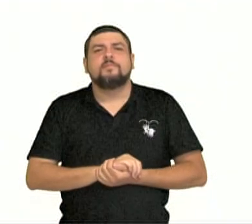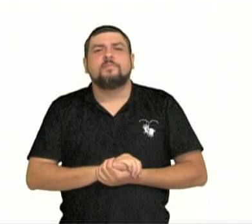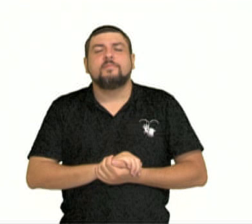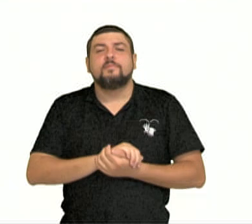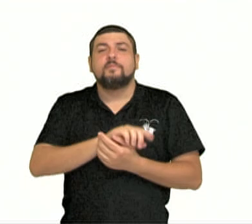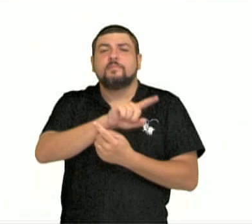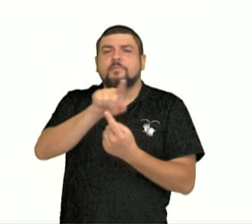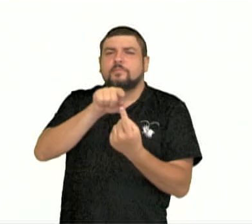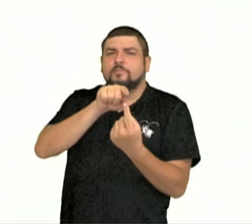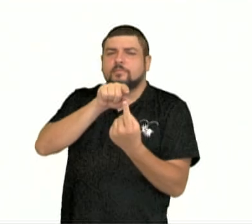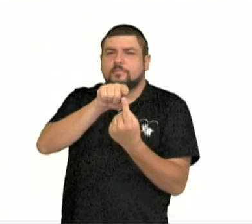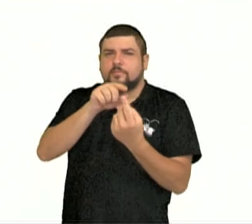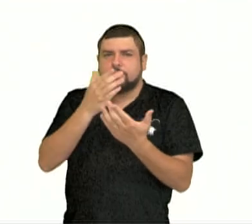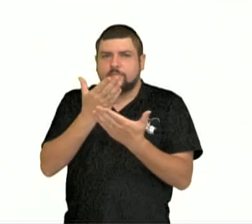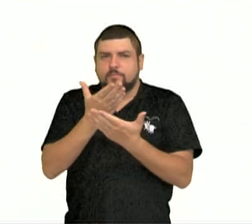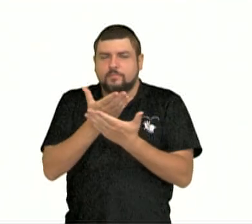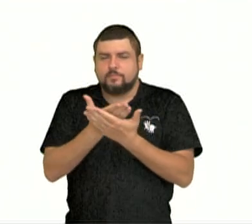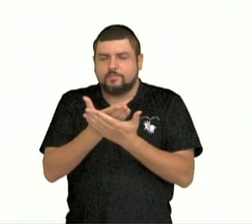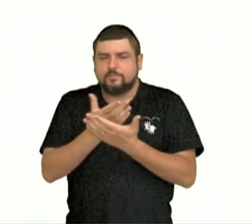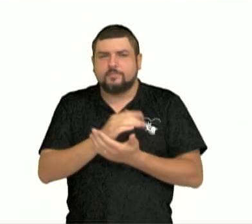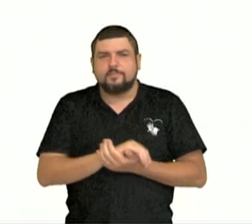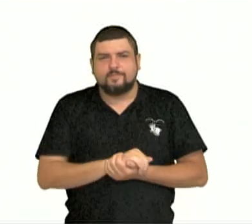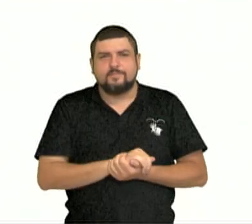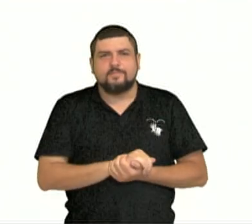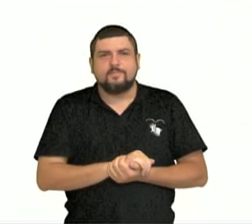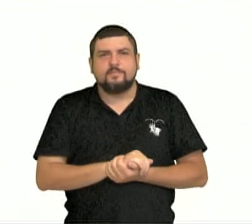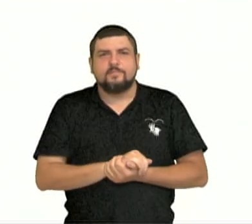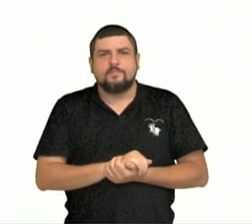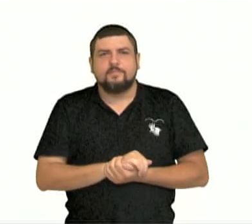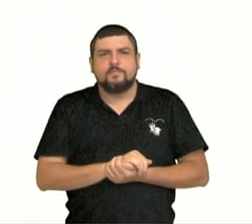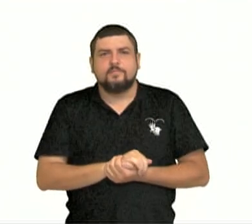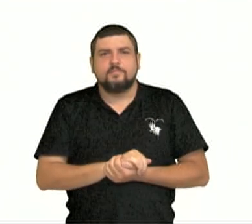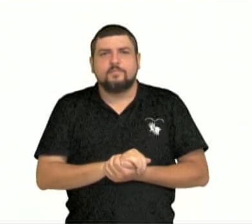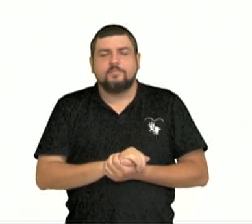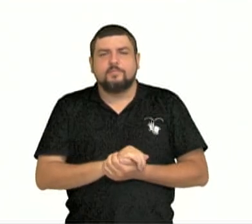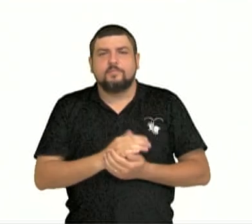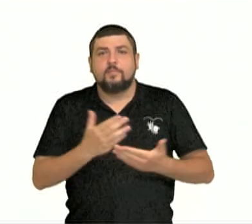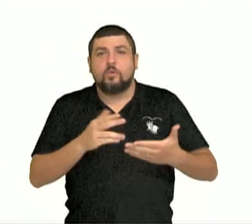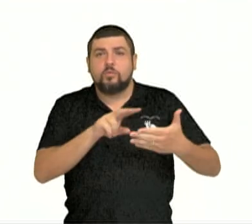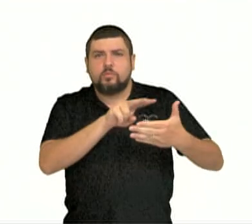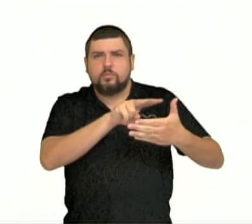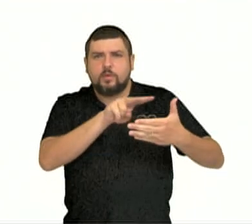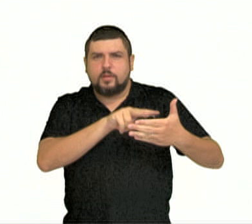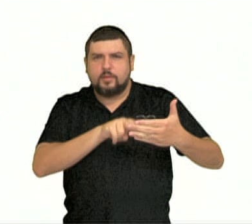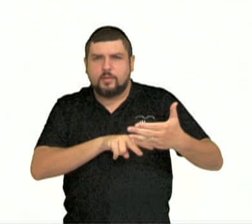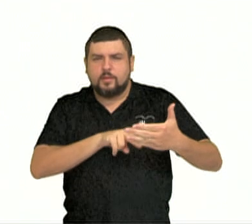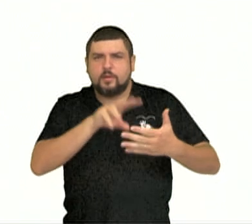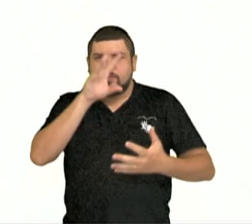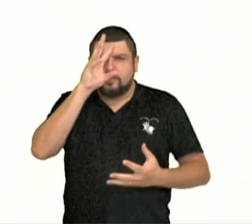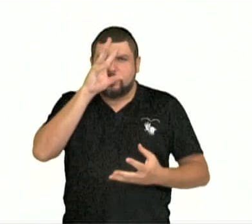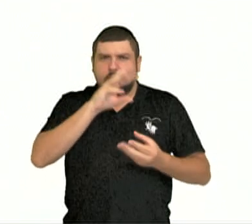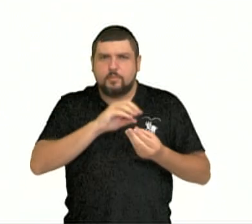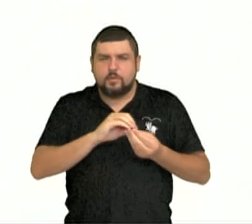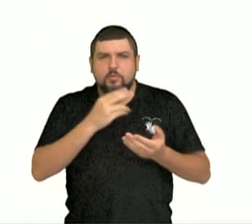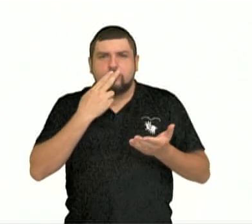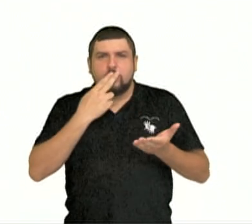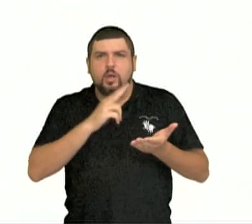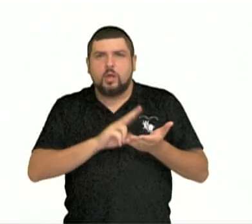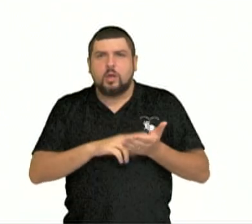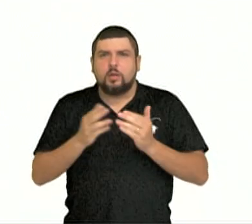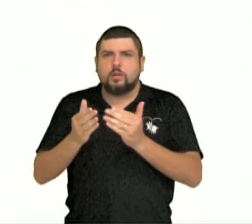Objetivos da nossa aula. Ler e compreender uma carta de reivindicação,